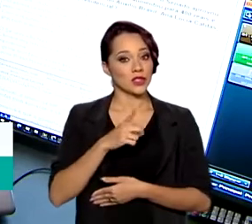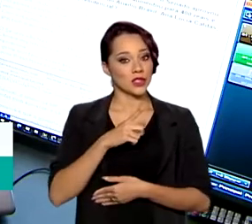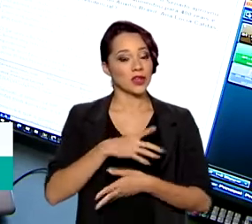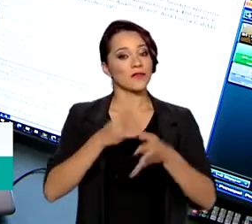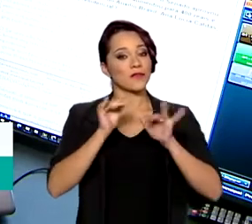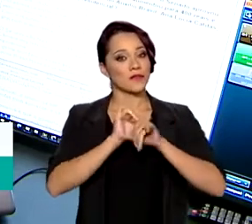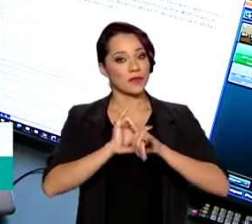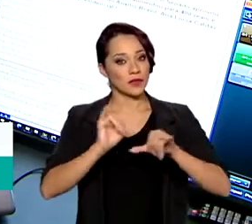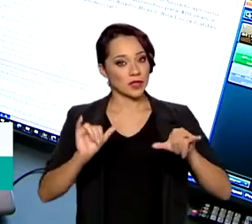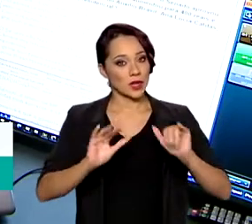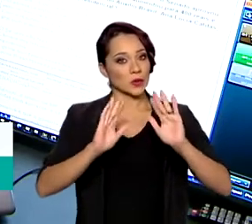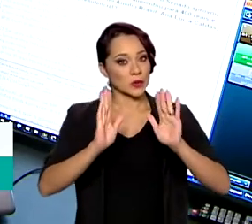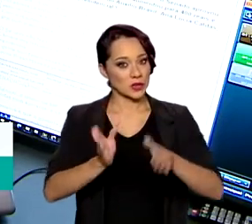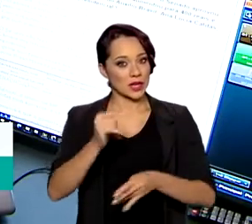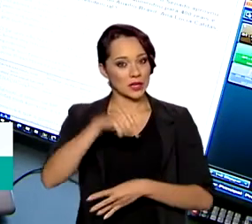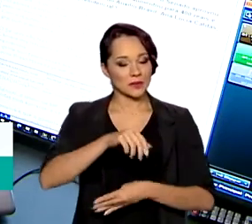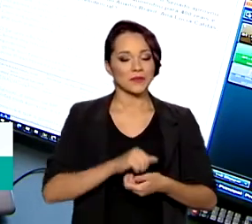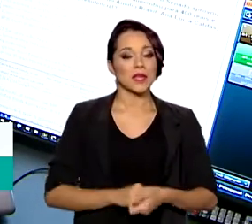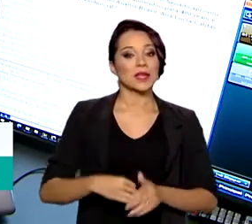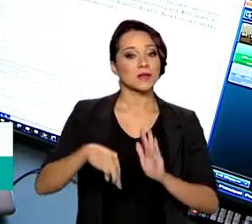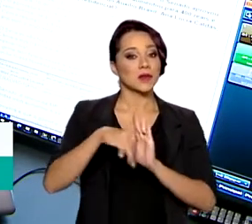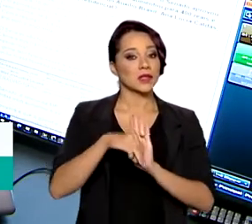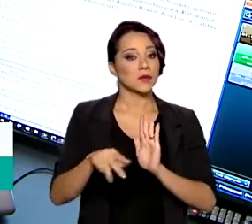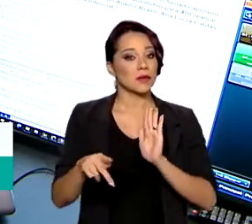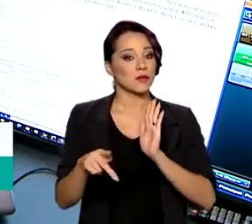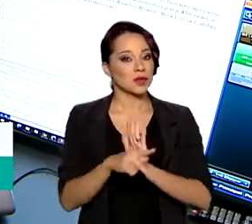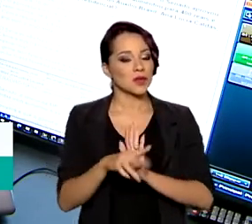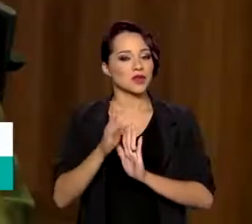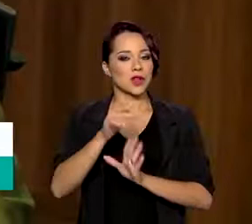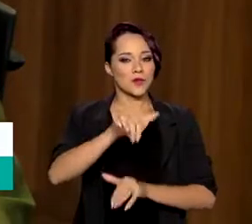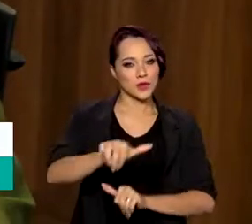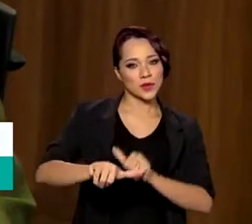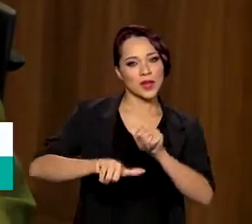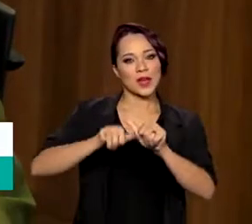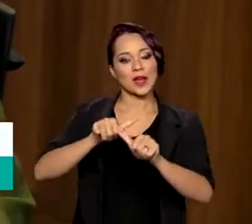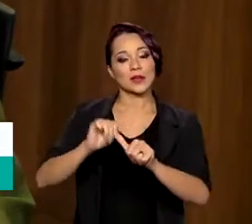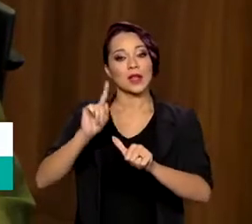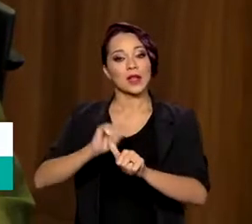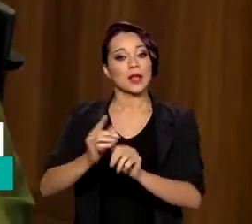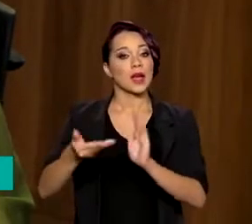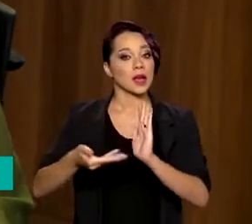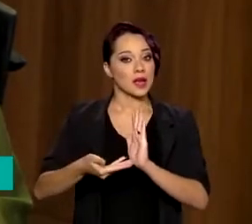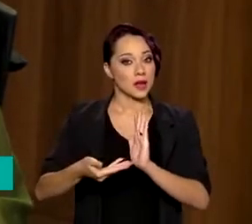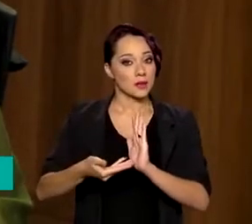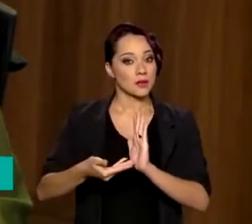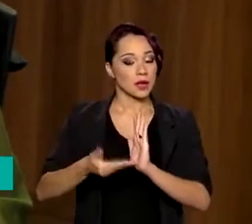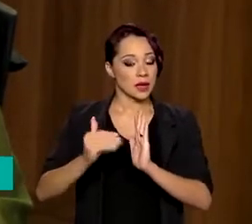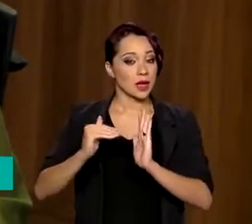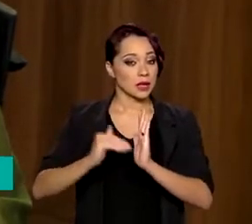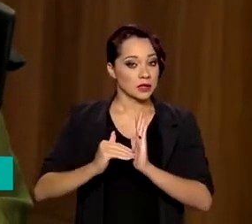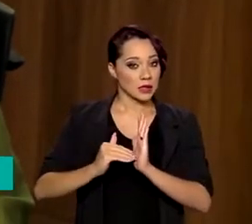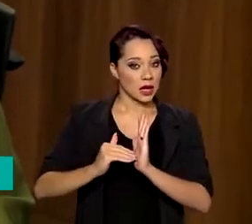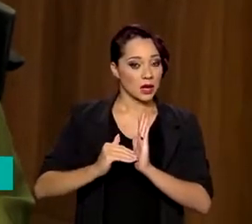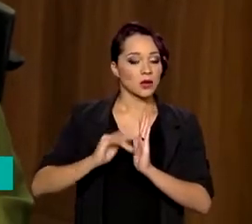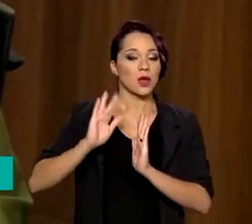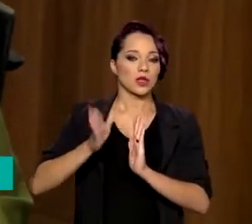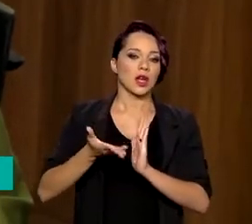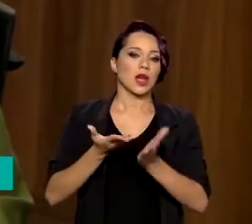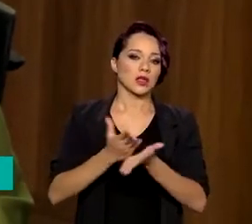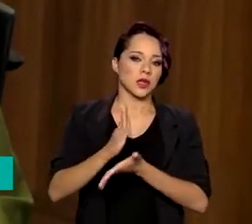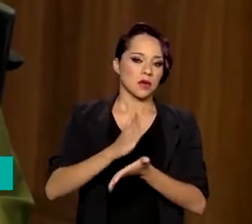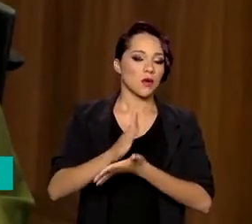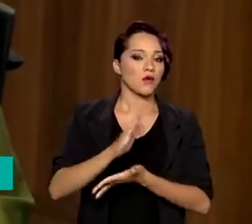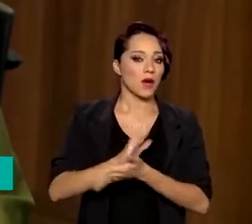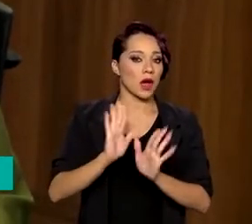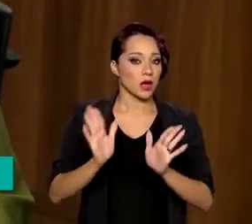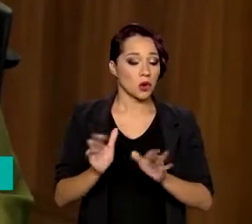né? Essa medida provisória tinha sido modificada na Câmara e agora os senadores aprovaram